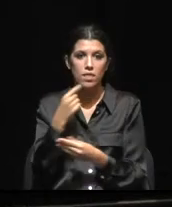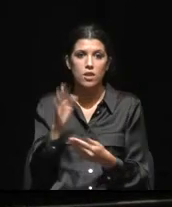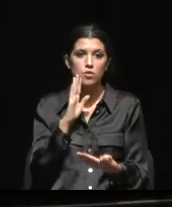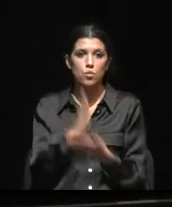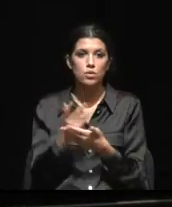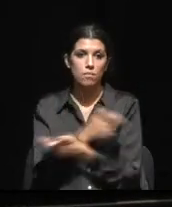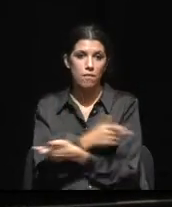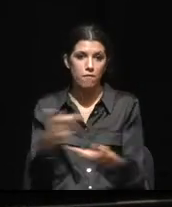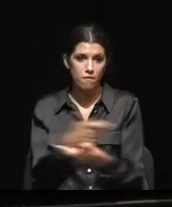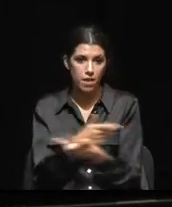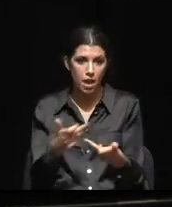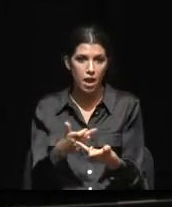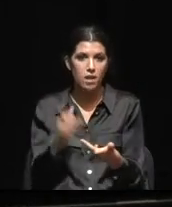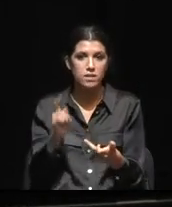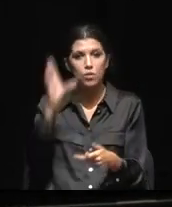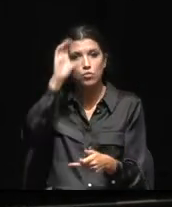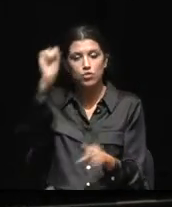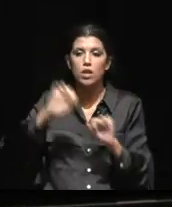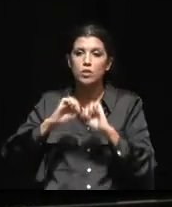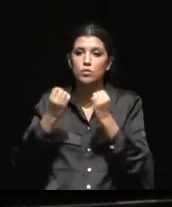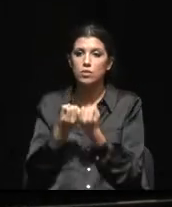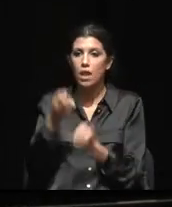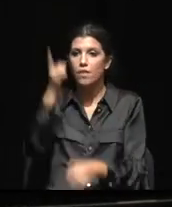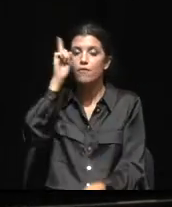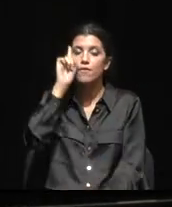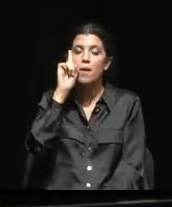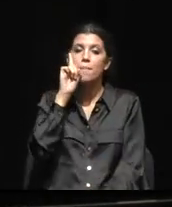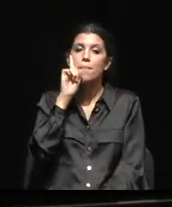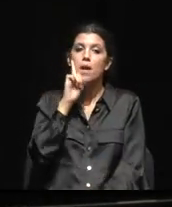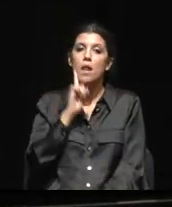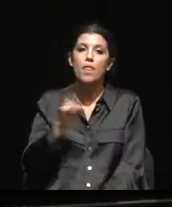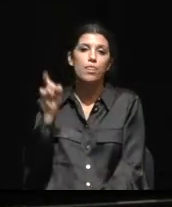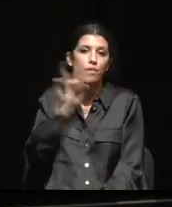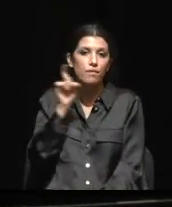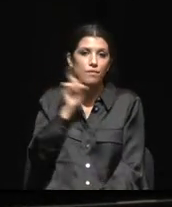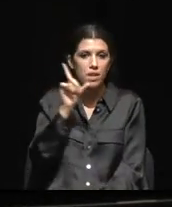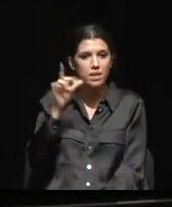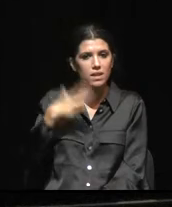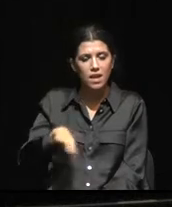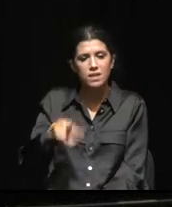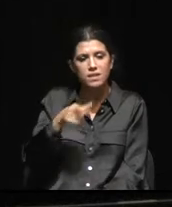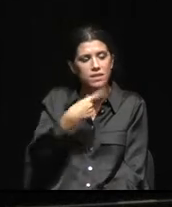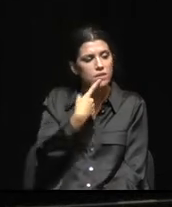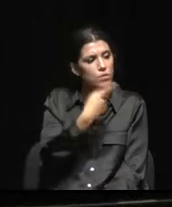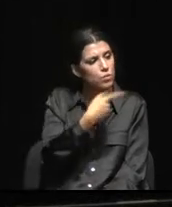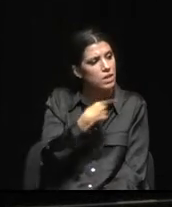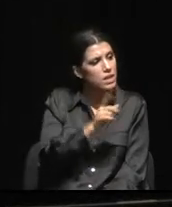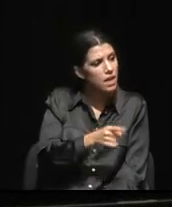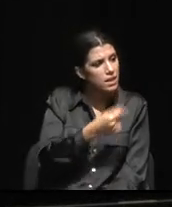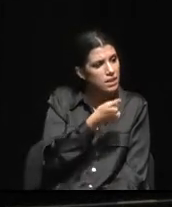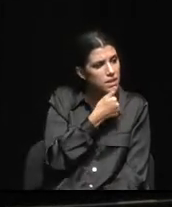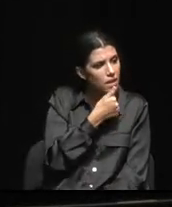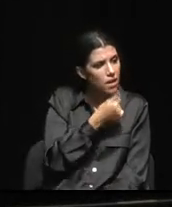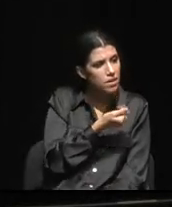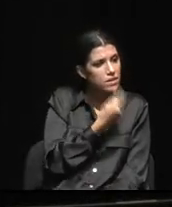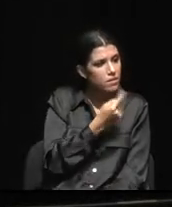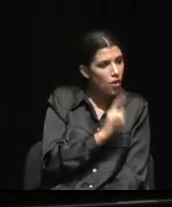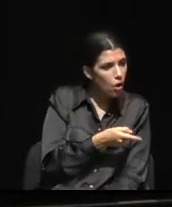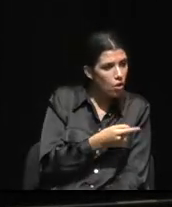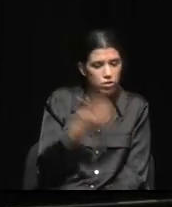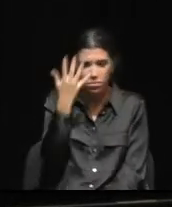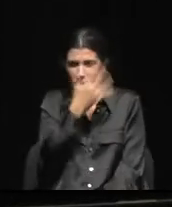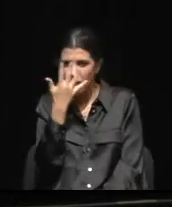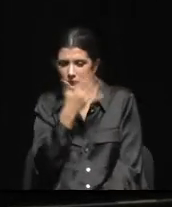frase dos considerant um estado social feminista e aqui gostaria de saber o que é que isto quer dizer é que ficamos completamente